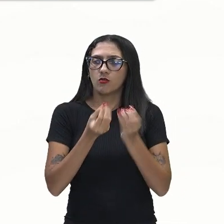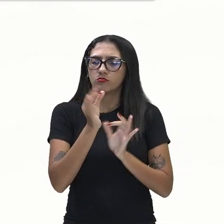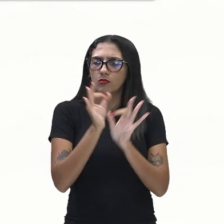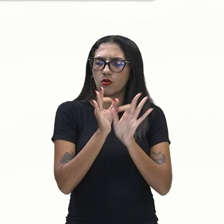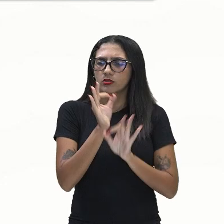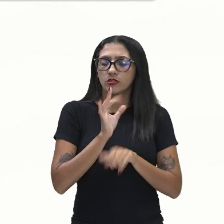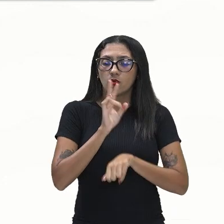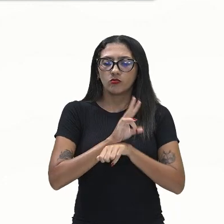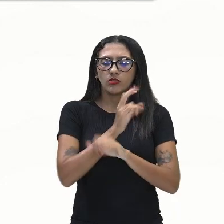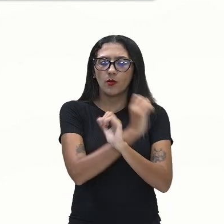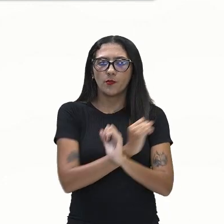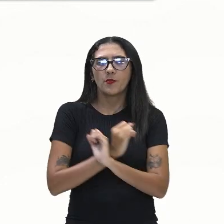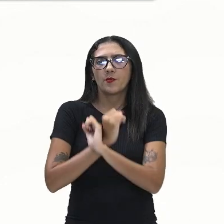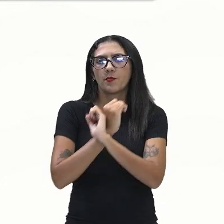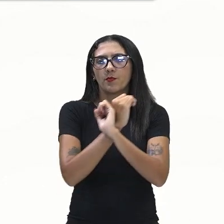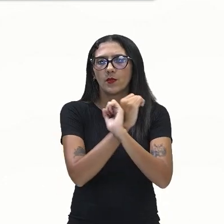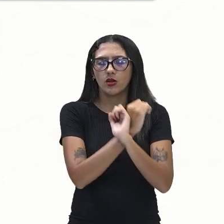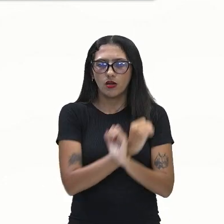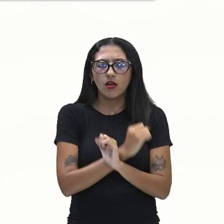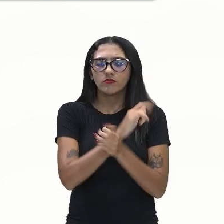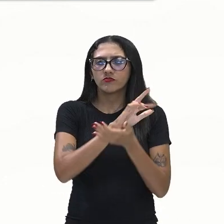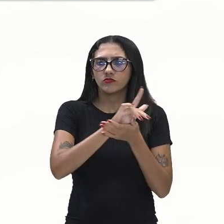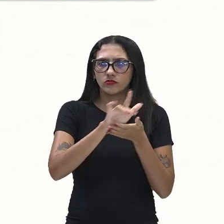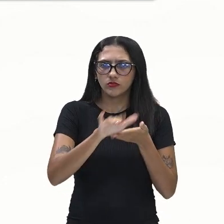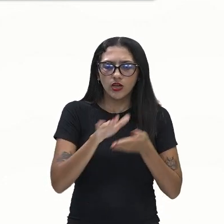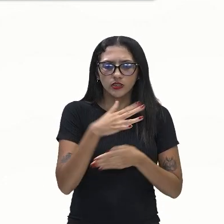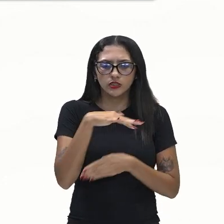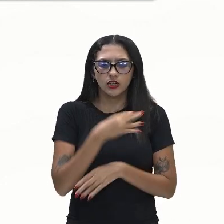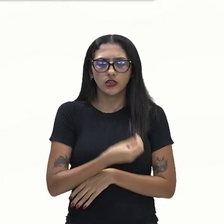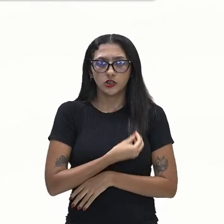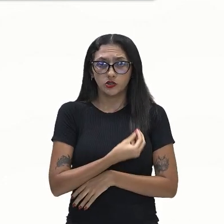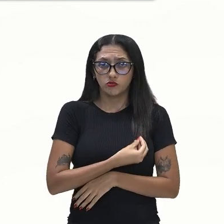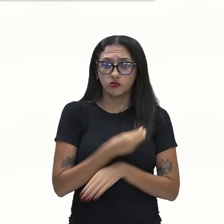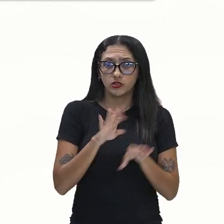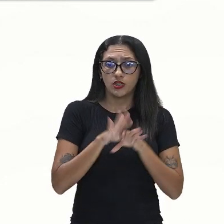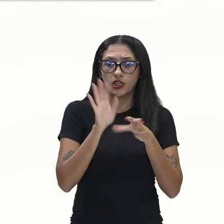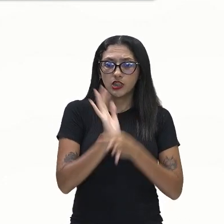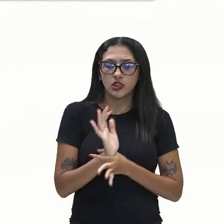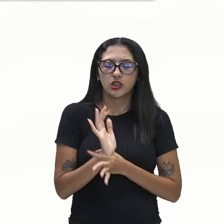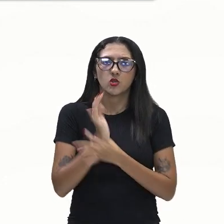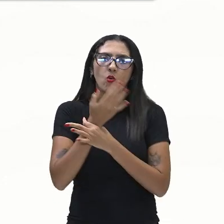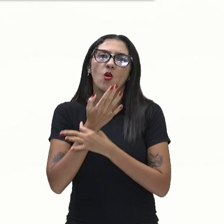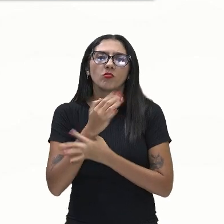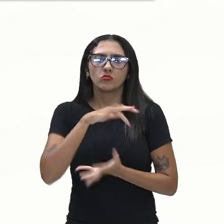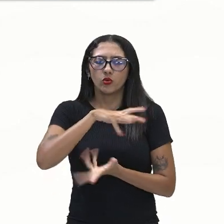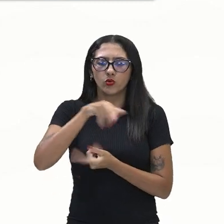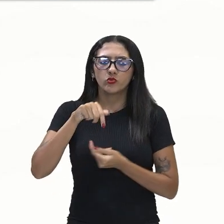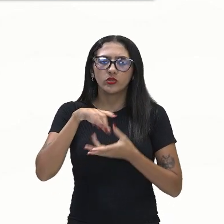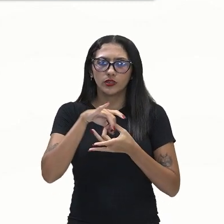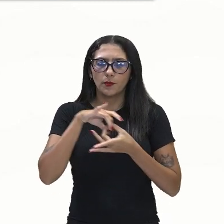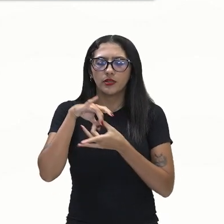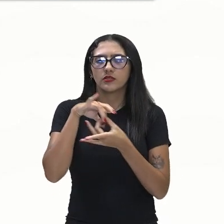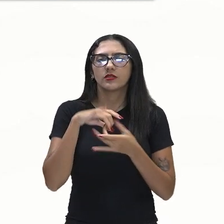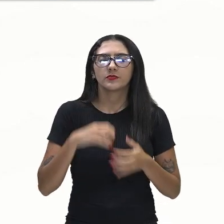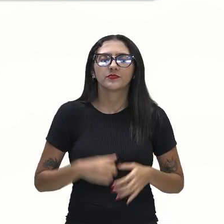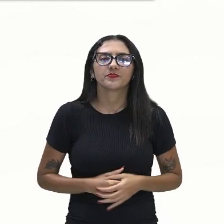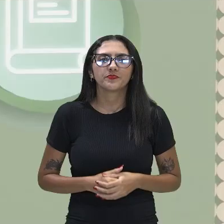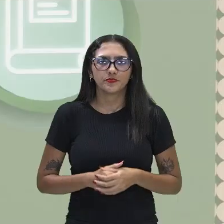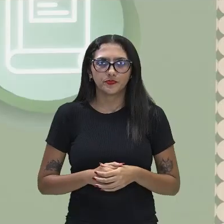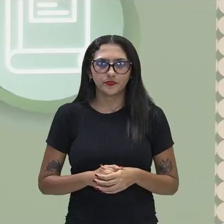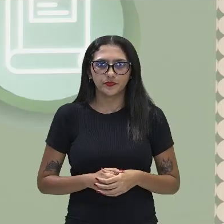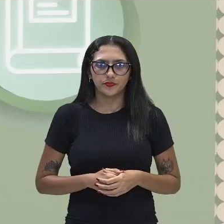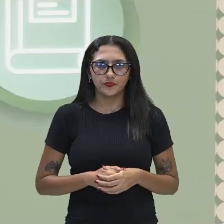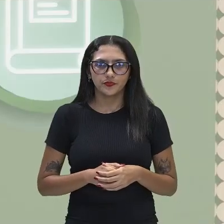da natureza para proteger os ecossistemas e garantir a sustentabilidade ambiental. Então, quando nós